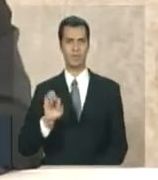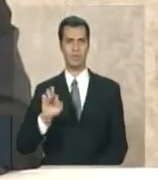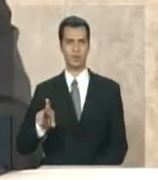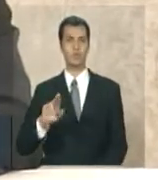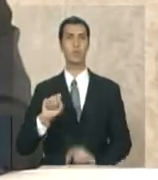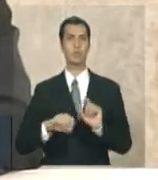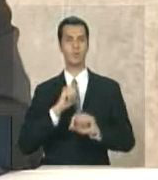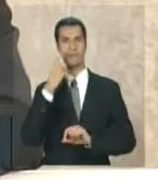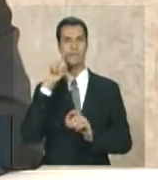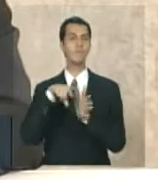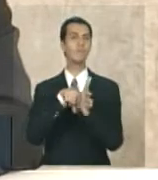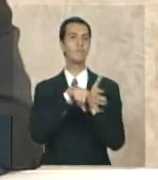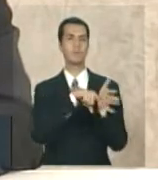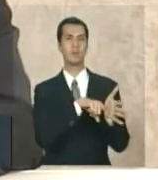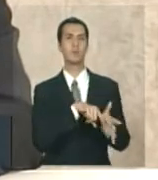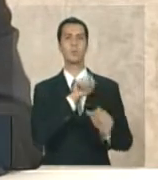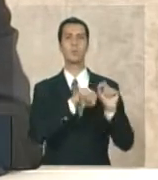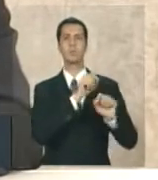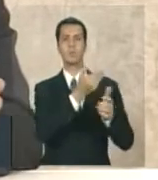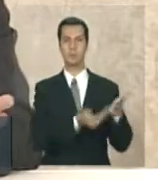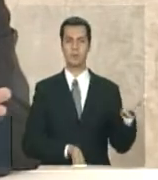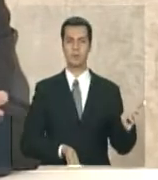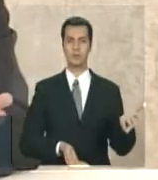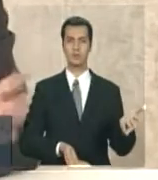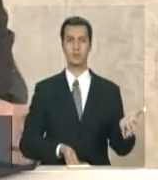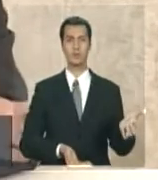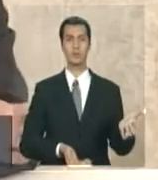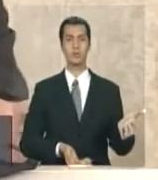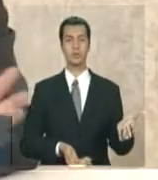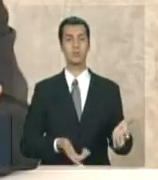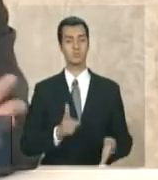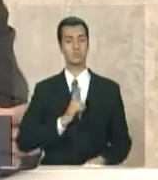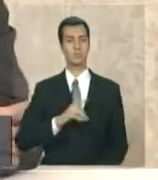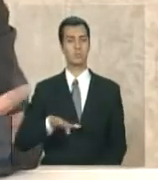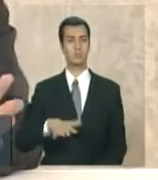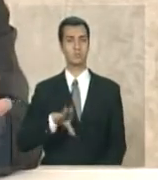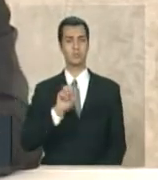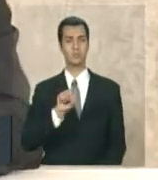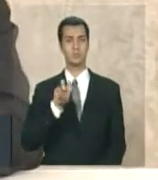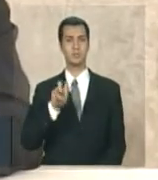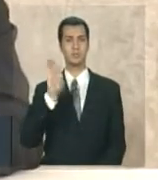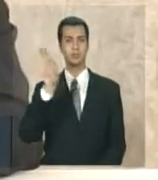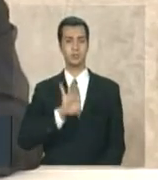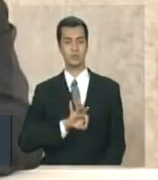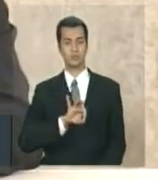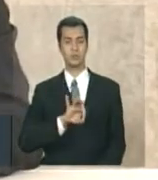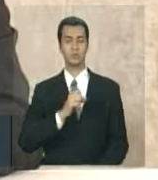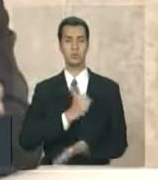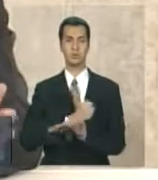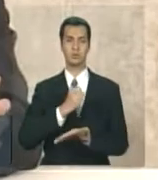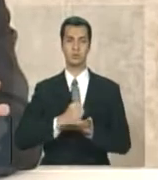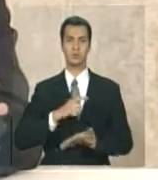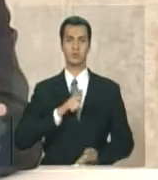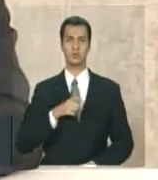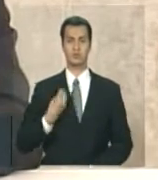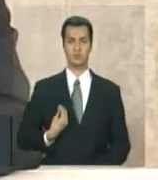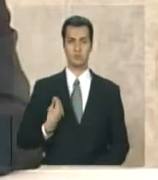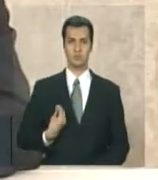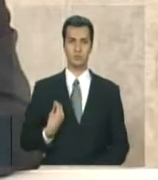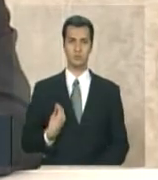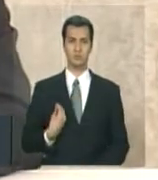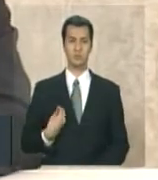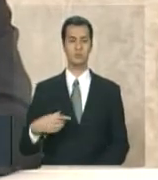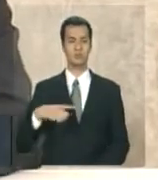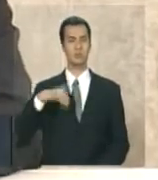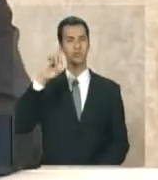aí é contrato a contrato, dá segurança que 85% dos contratos existentes